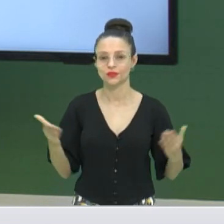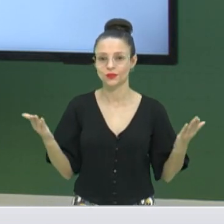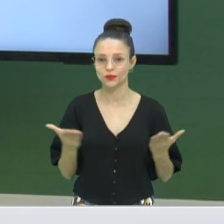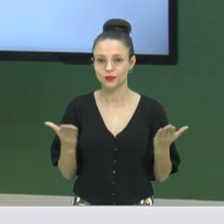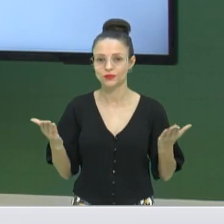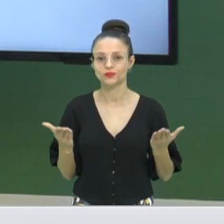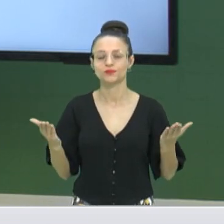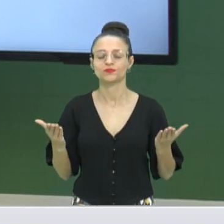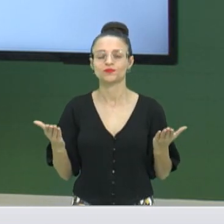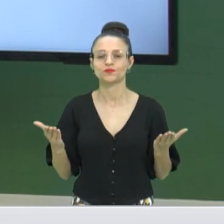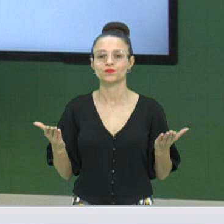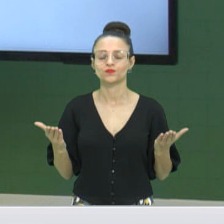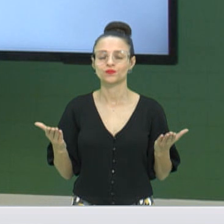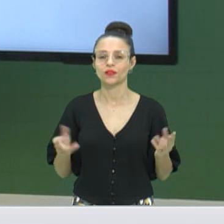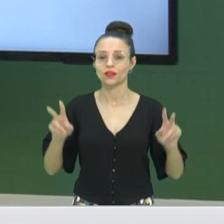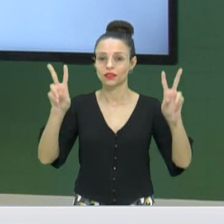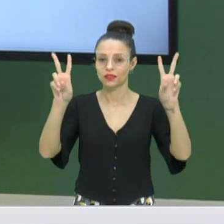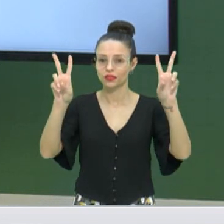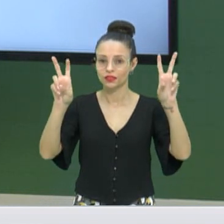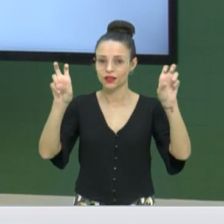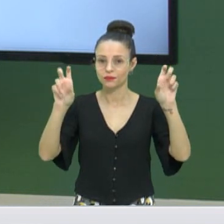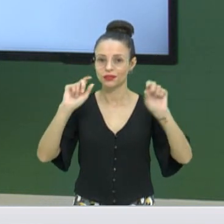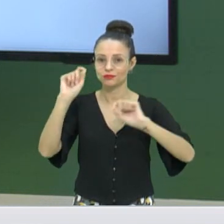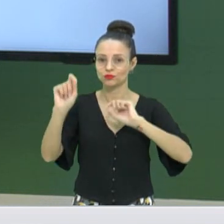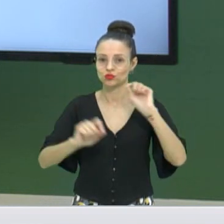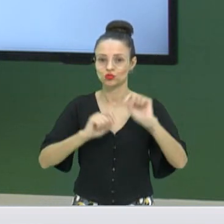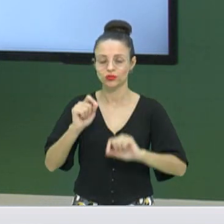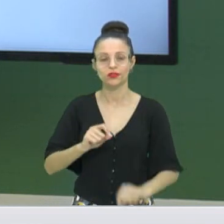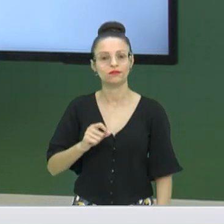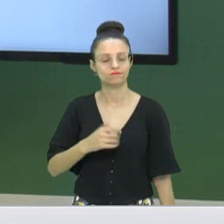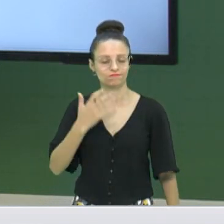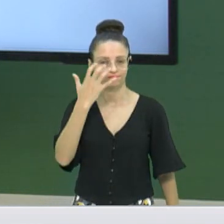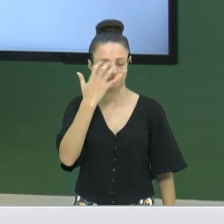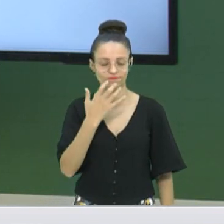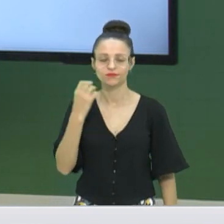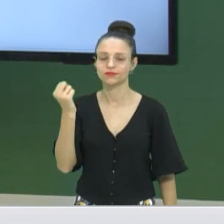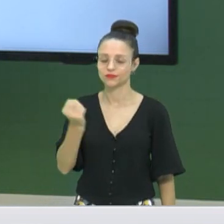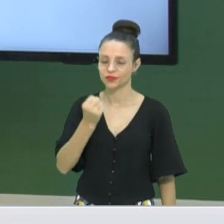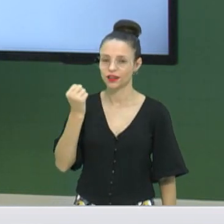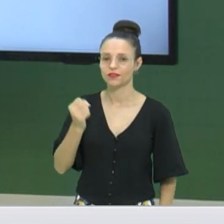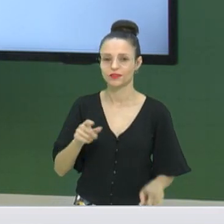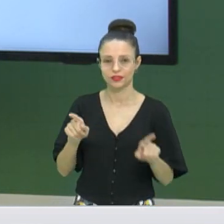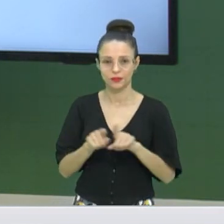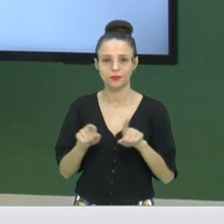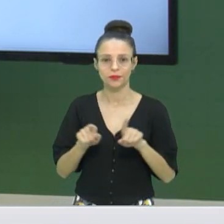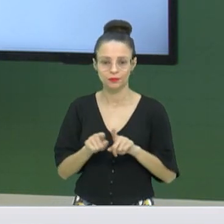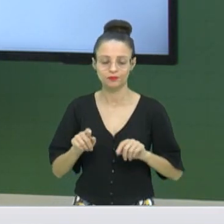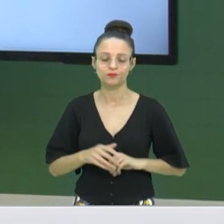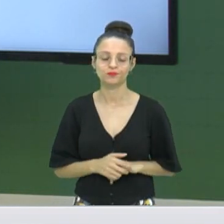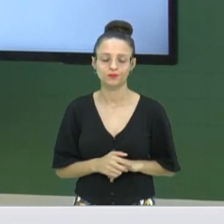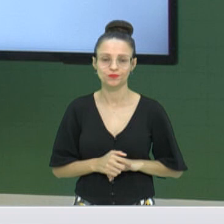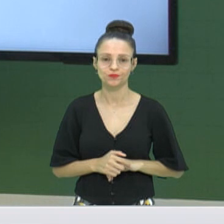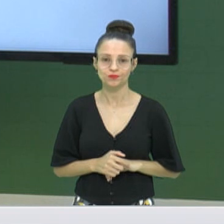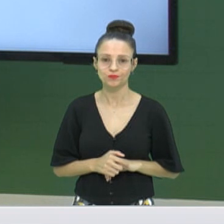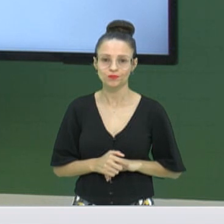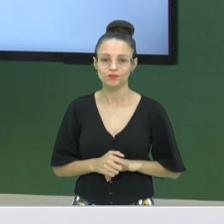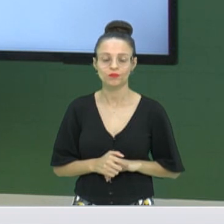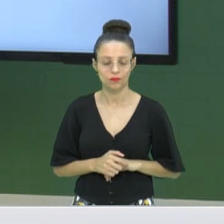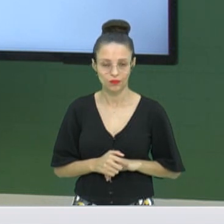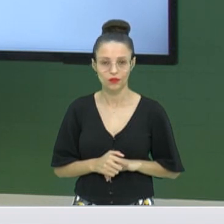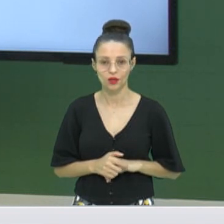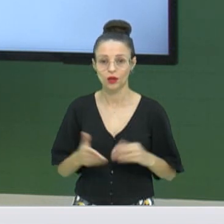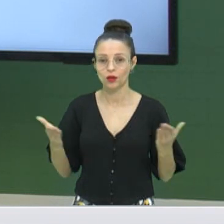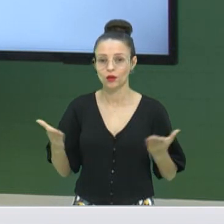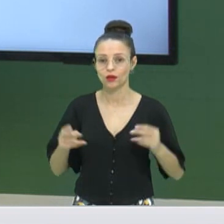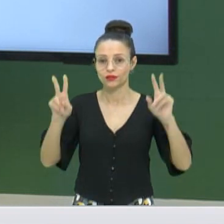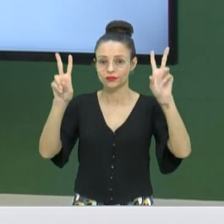Hoje, o tema de hoje é quase tão grave quanto o da aula passada, né? Ou é tão grave. Hoje